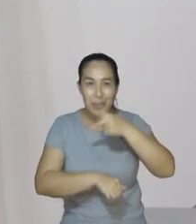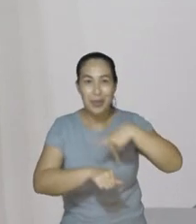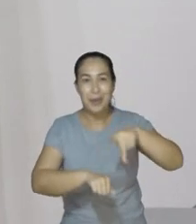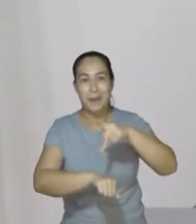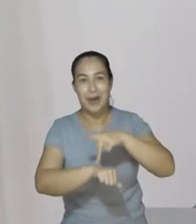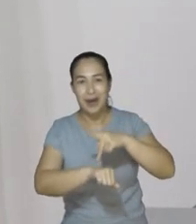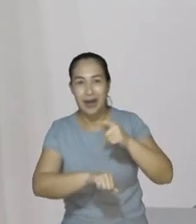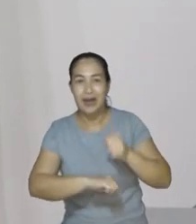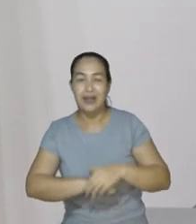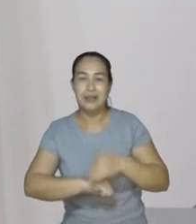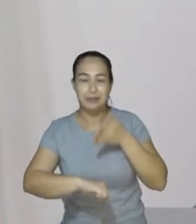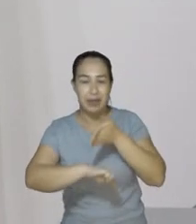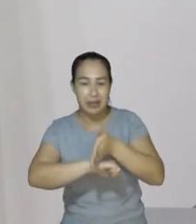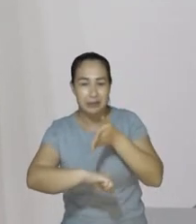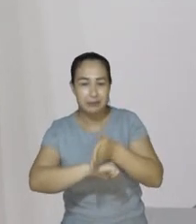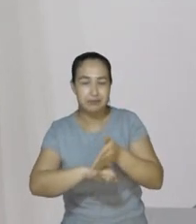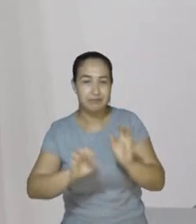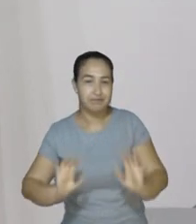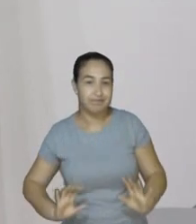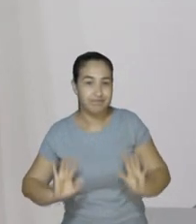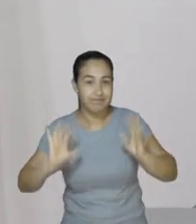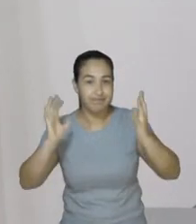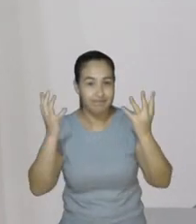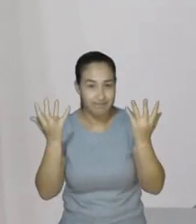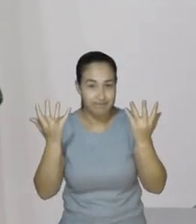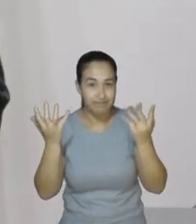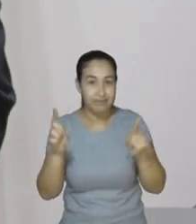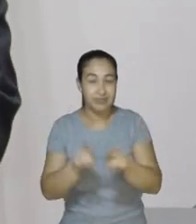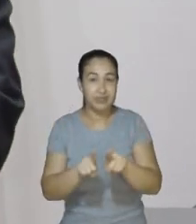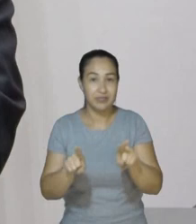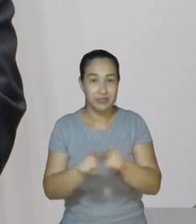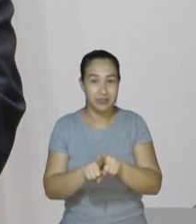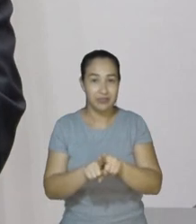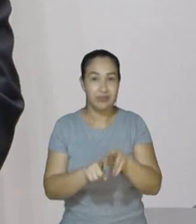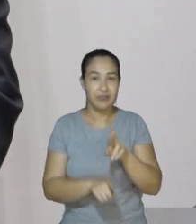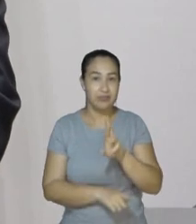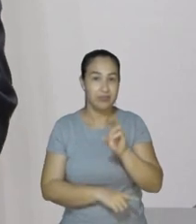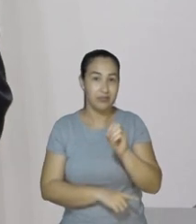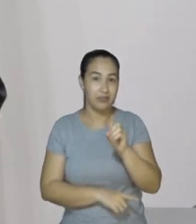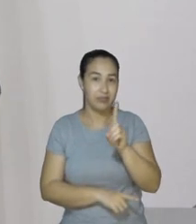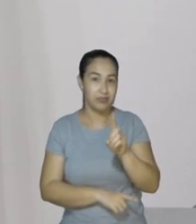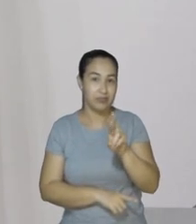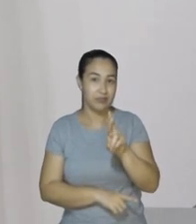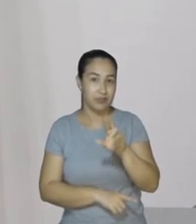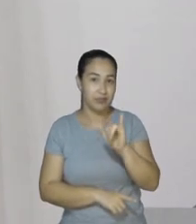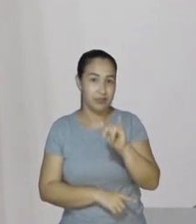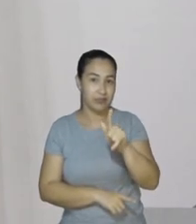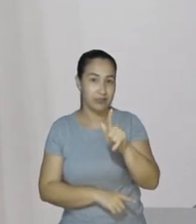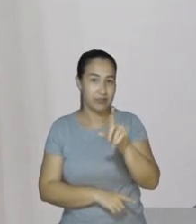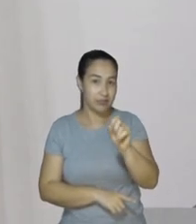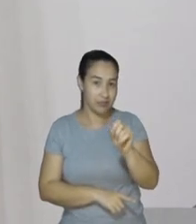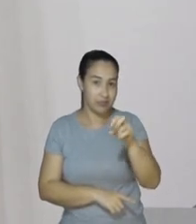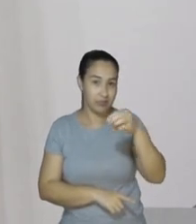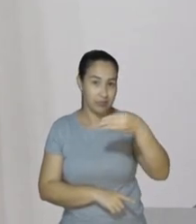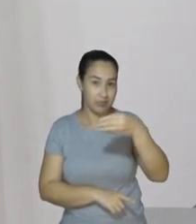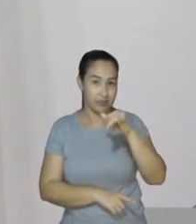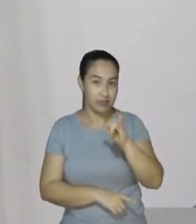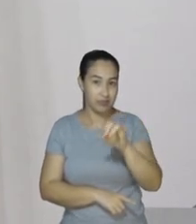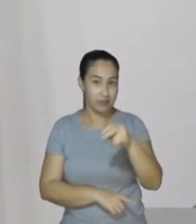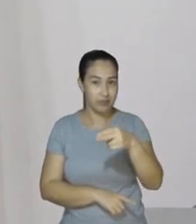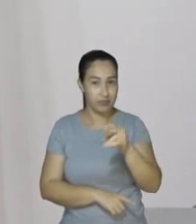eventos, assim como o deputado Rodrigo Minotto, que faz parte da nossa diretoria da Unali e